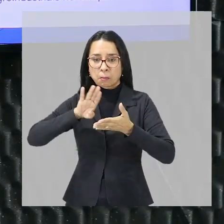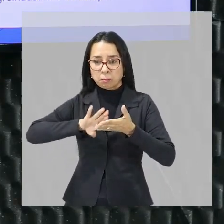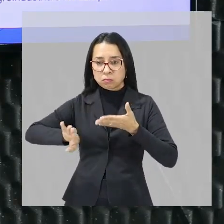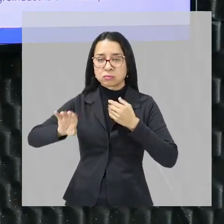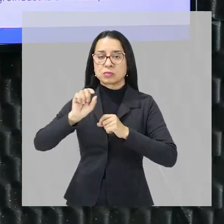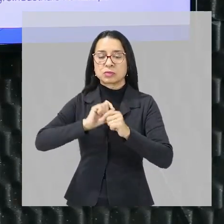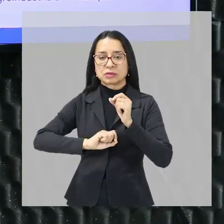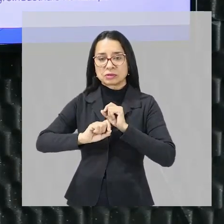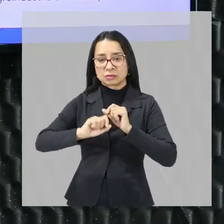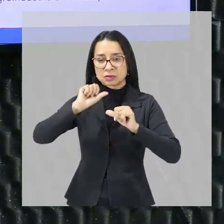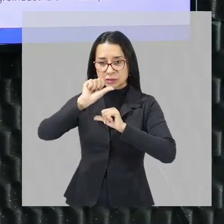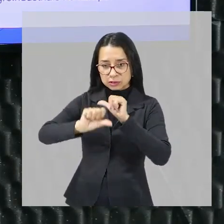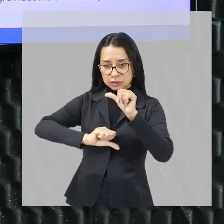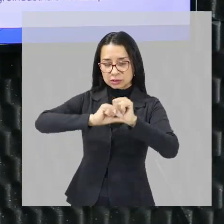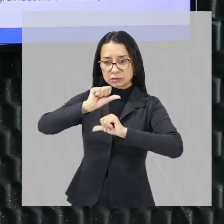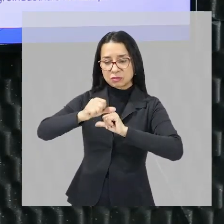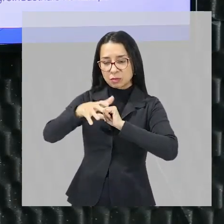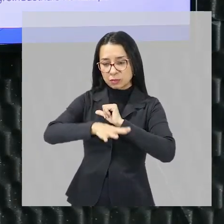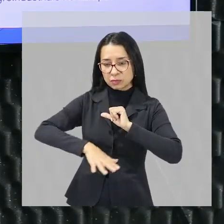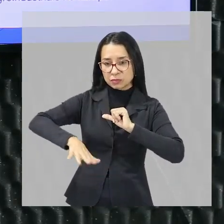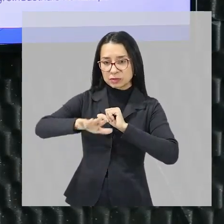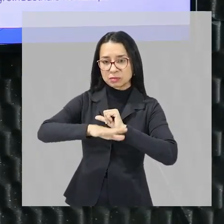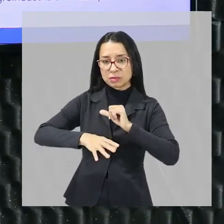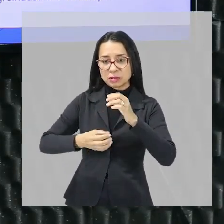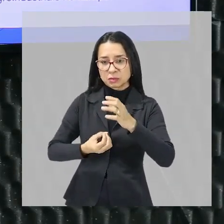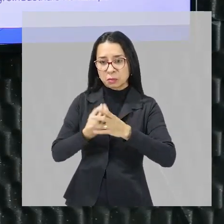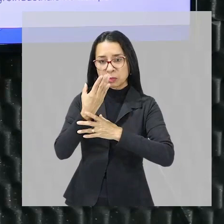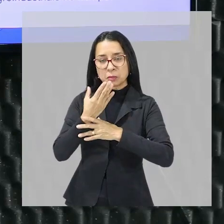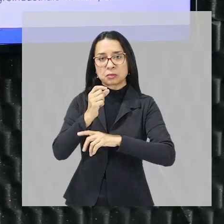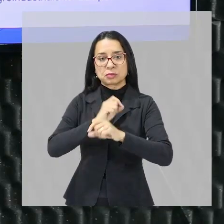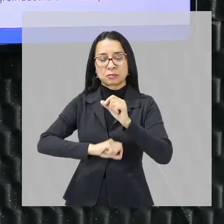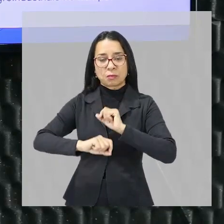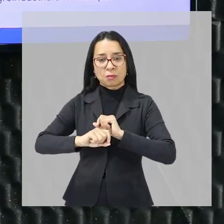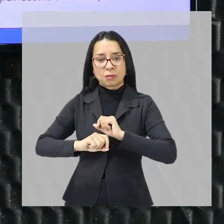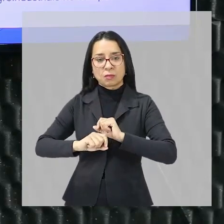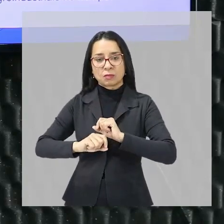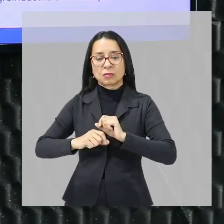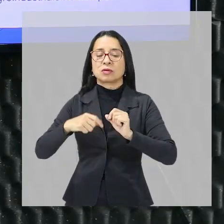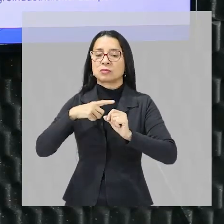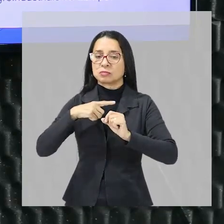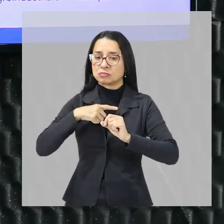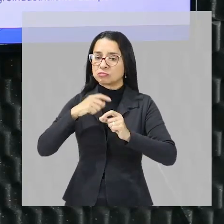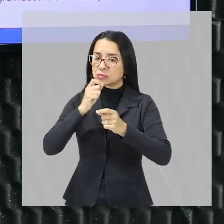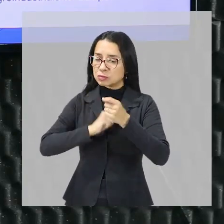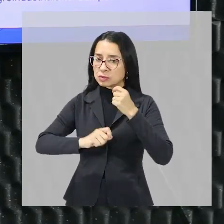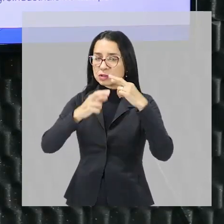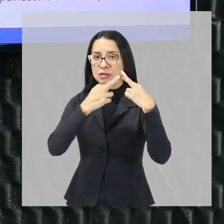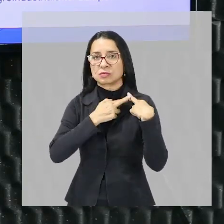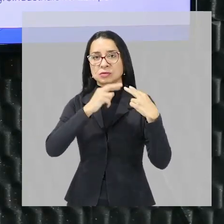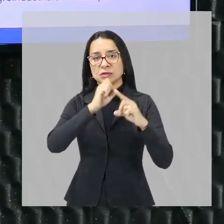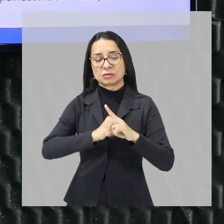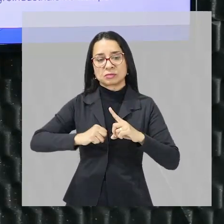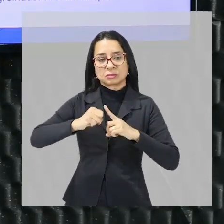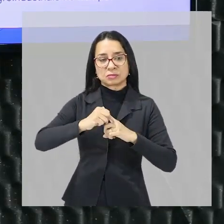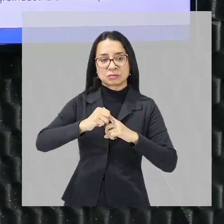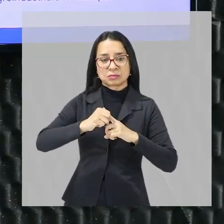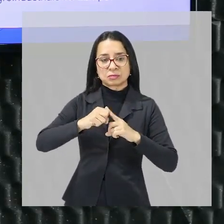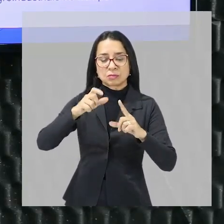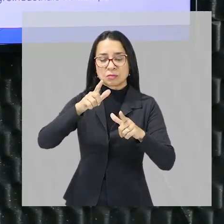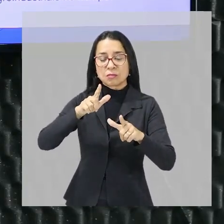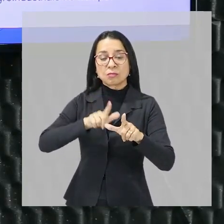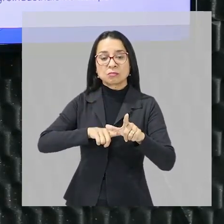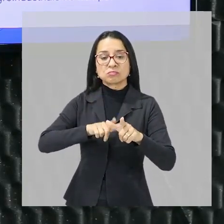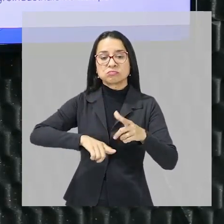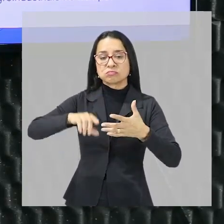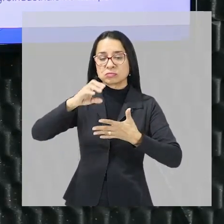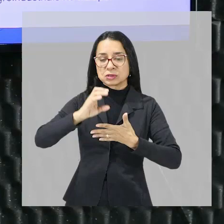produtivo, faz com que esse espaço ou essa propriedade cumpra a função social. Aí a letra C, de acordo com o que